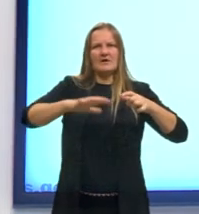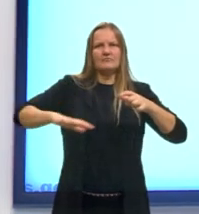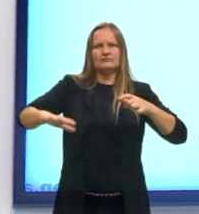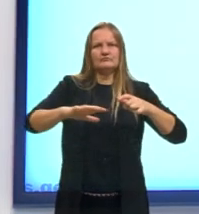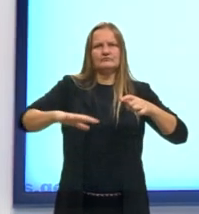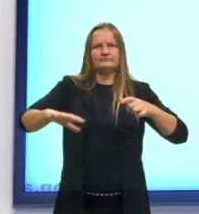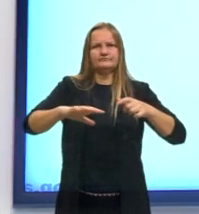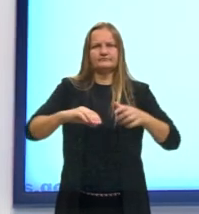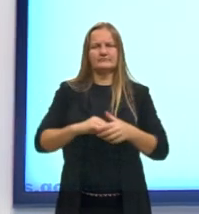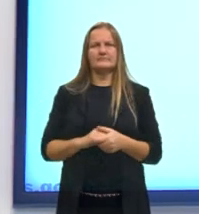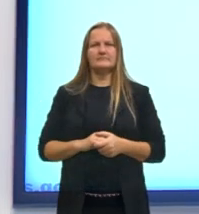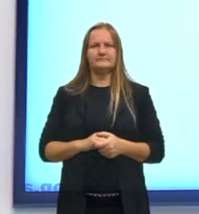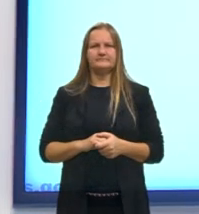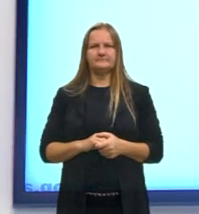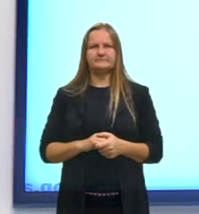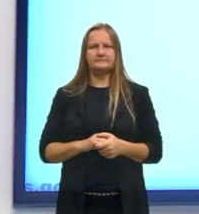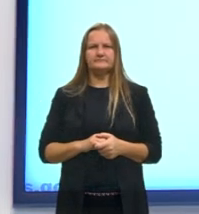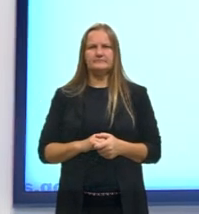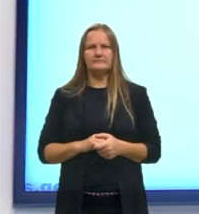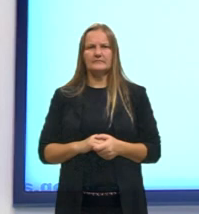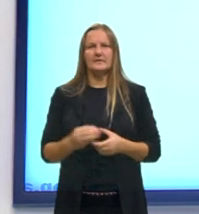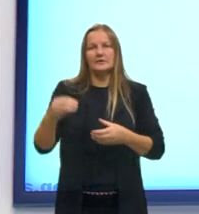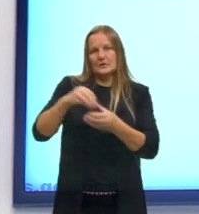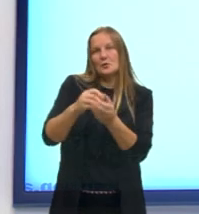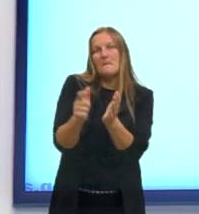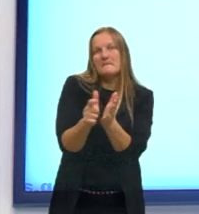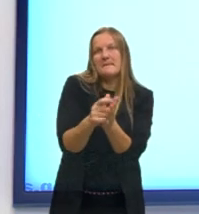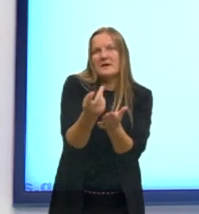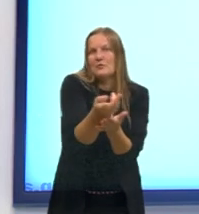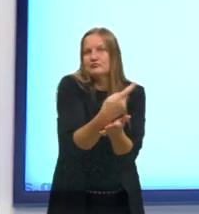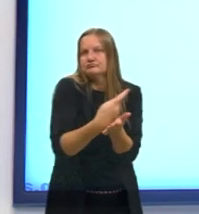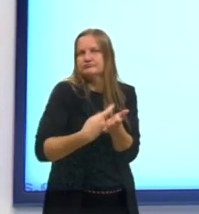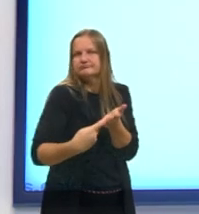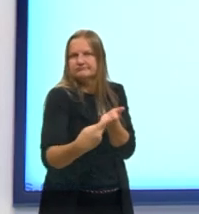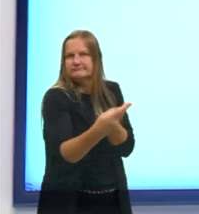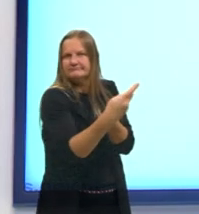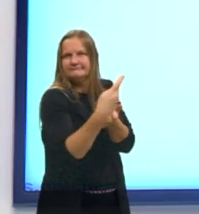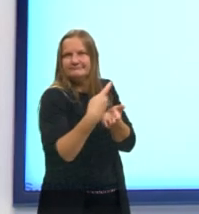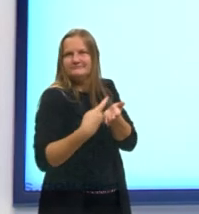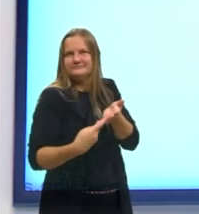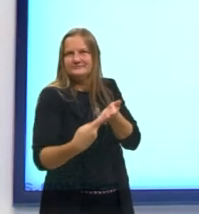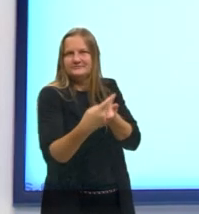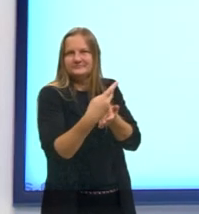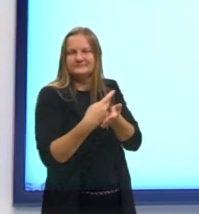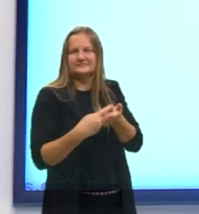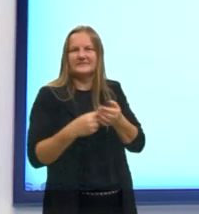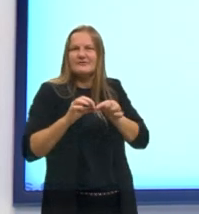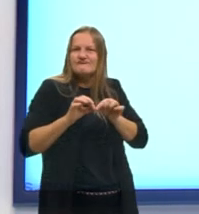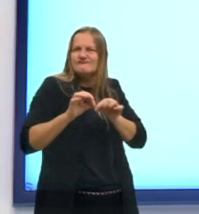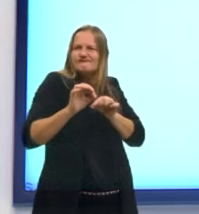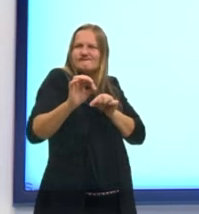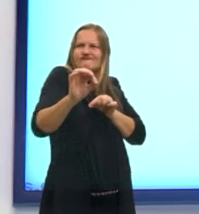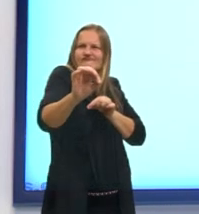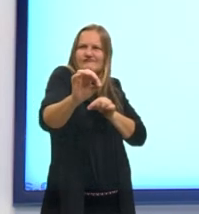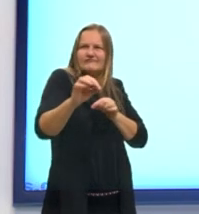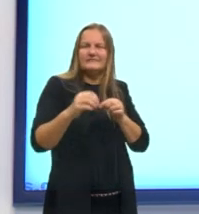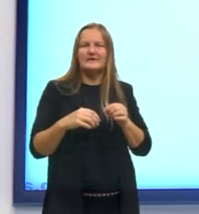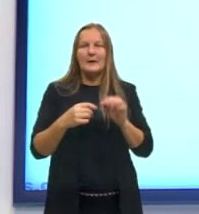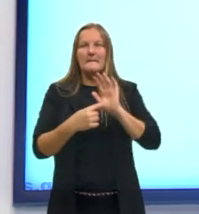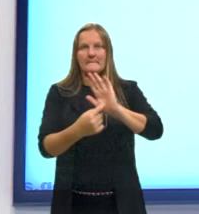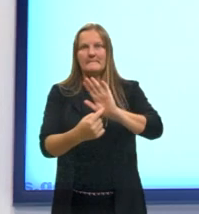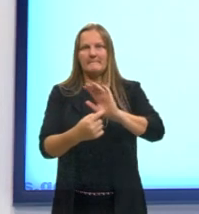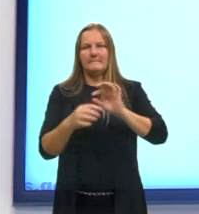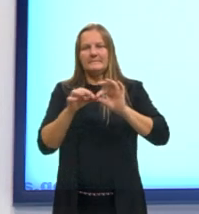na minha na minha no meu papelzinho tá gurizada aí aí que distante né que